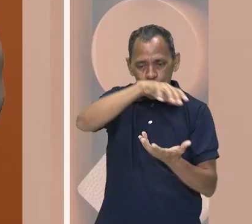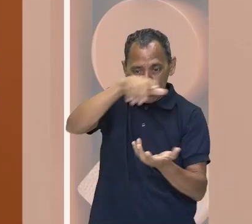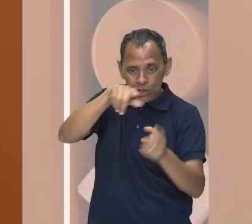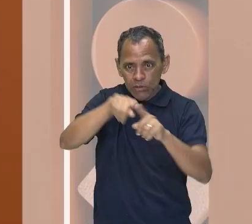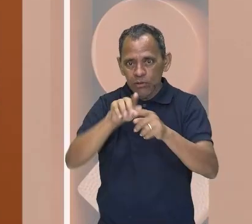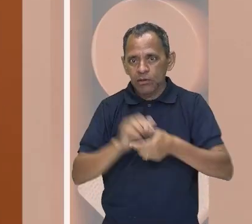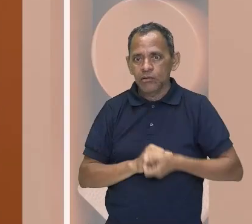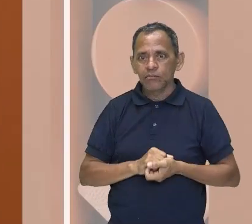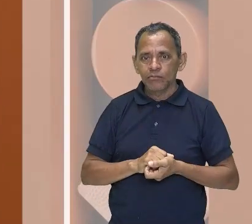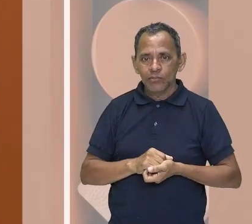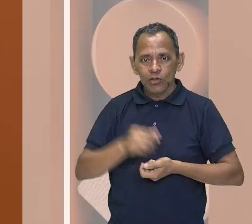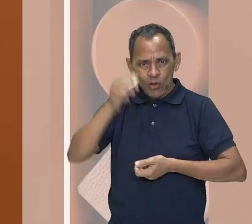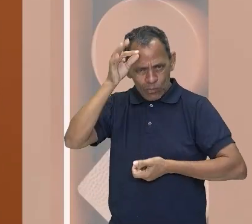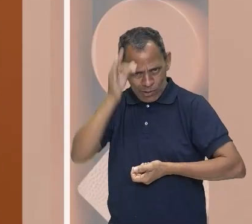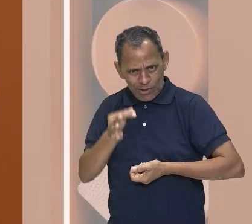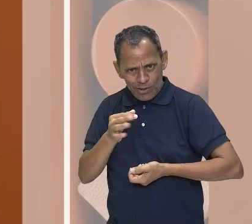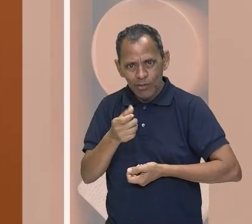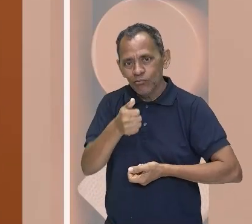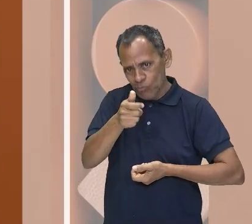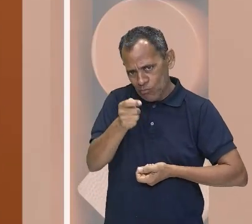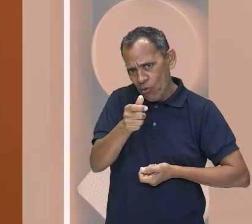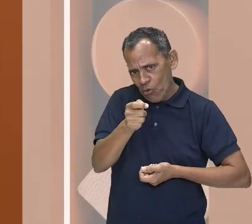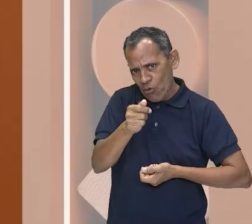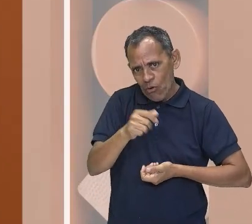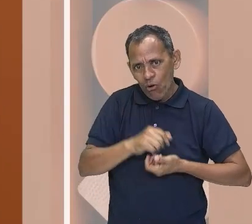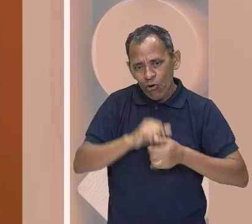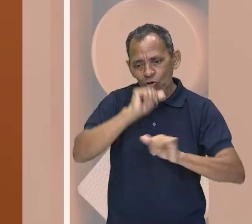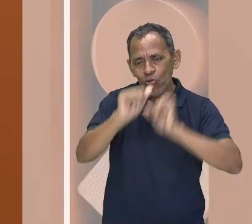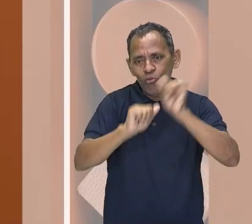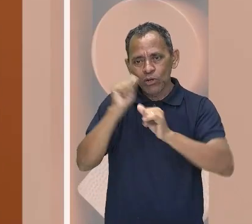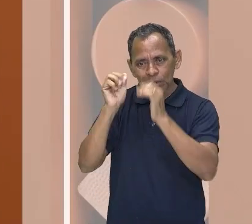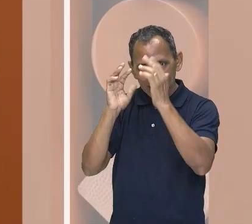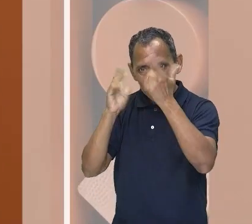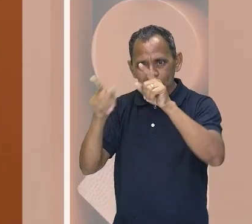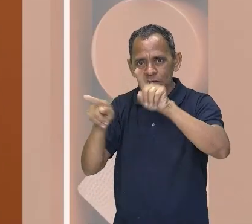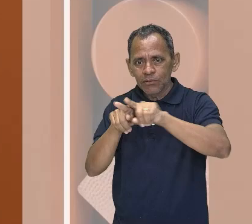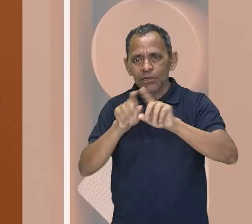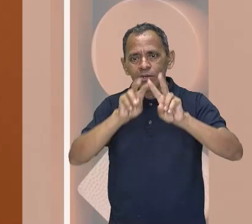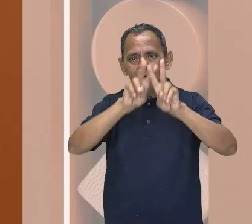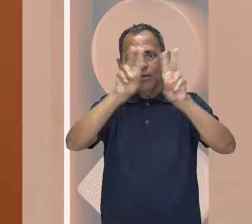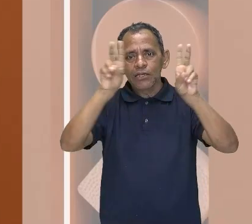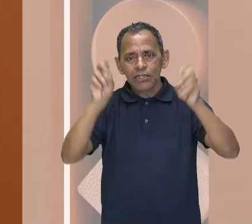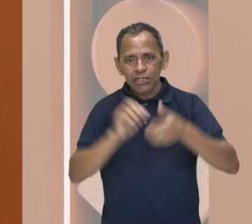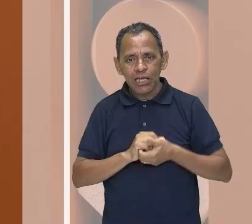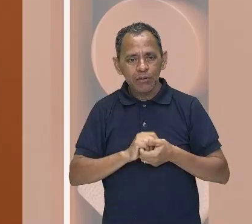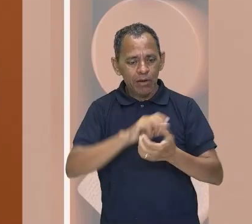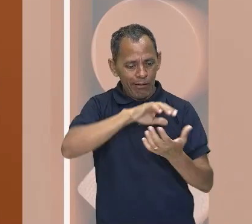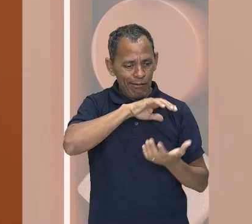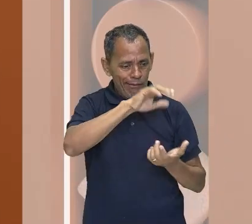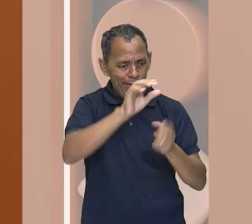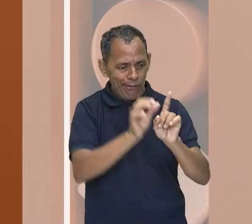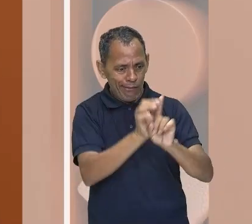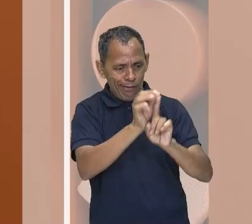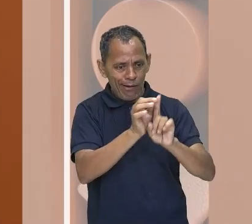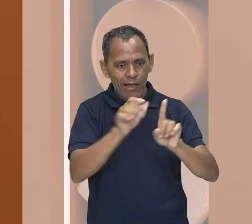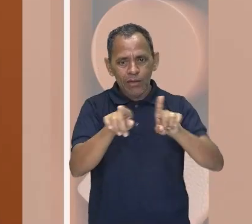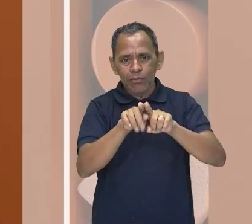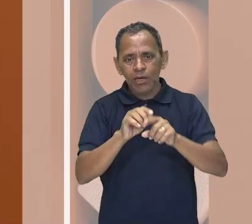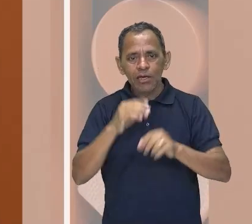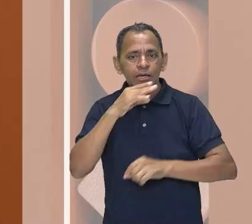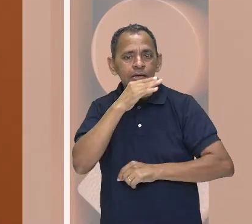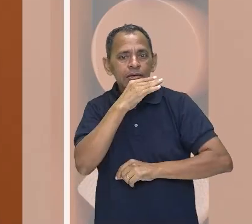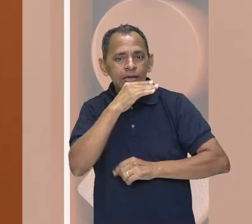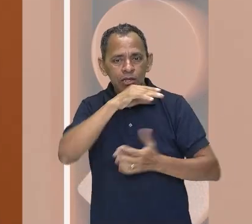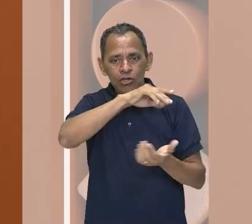Deu para compreender melhor um pouco, né, sobre mudanças climáticas, sobre efeito estufa, sobre aquecimento global, e agora nós vamos falar